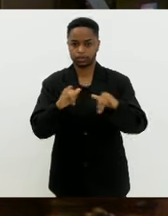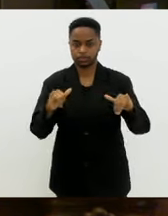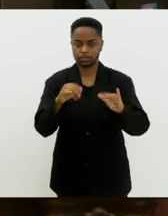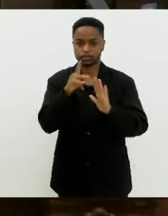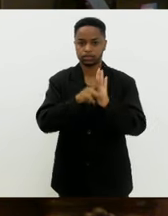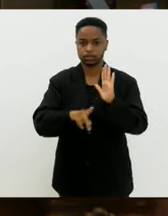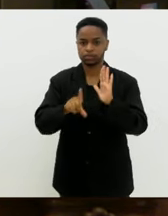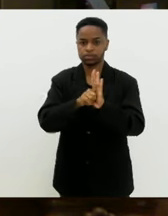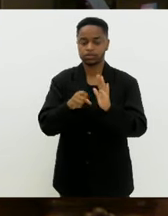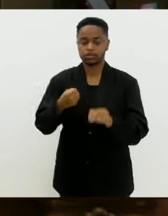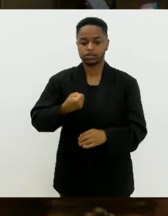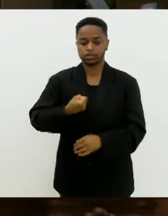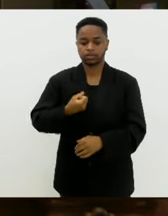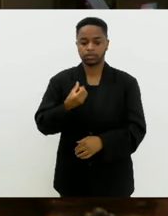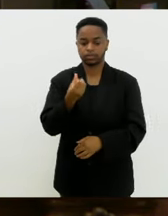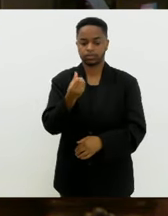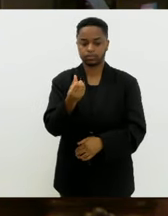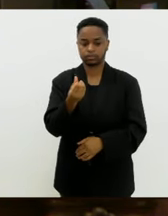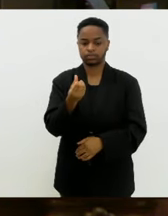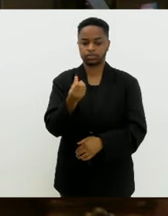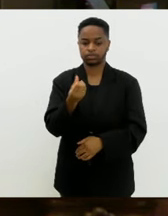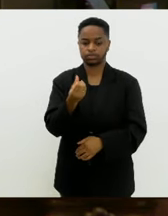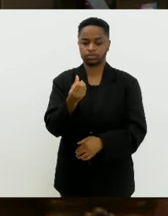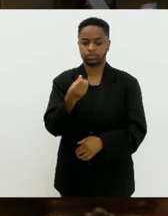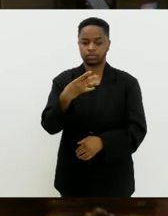de lei número